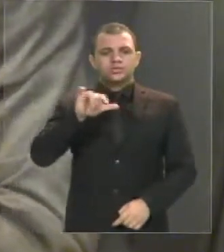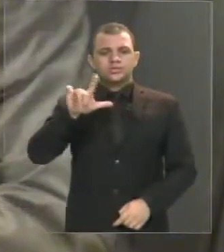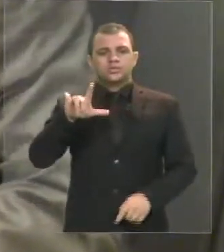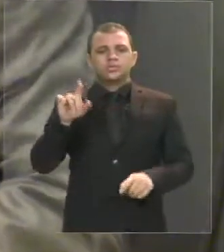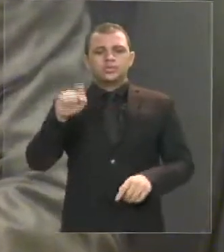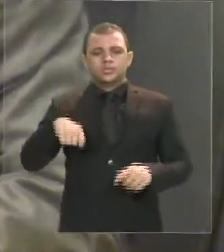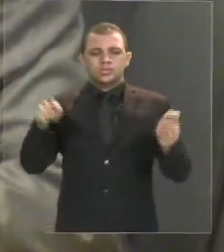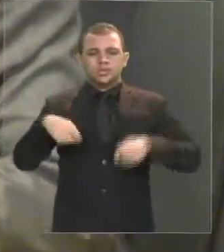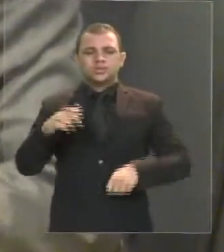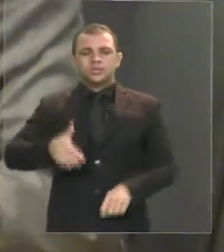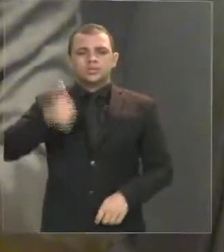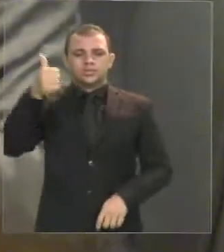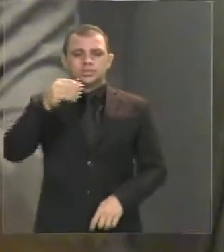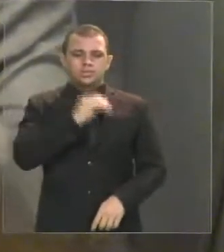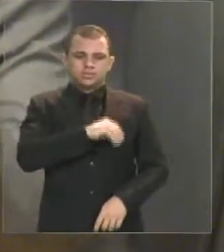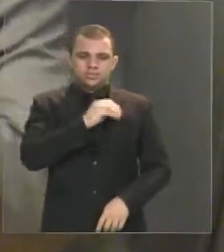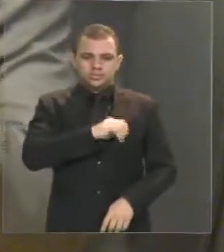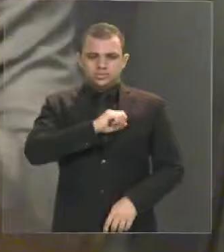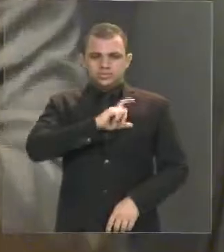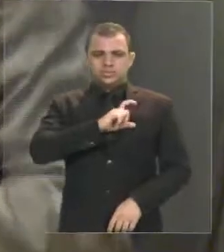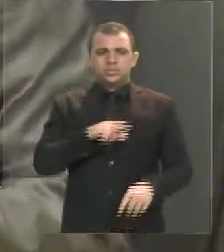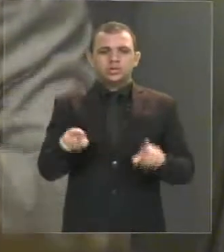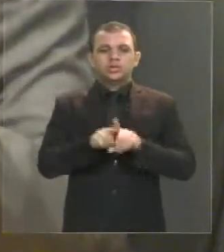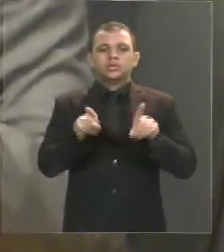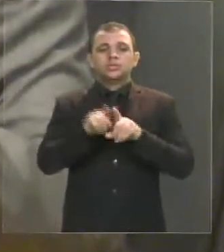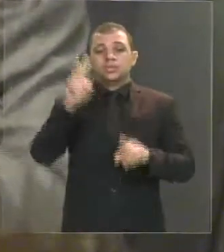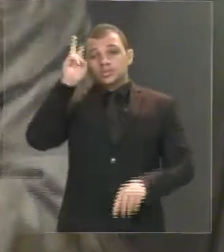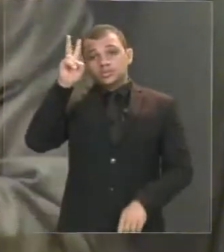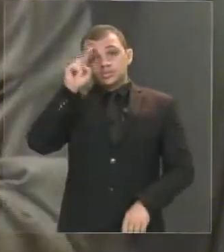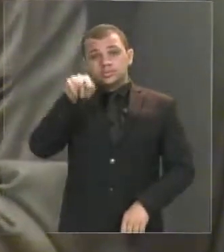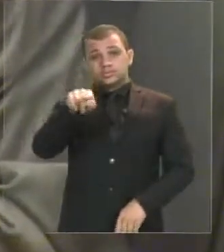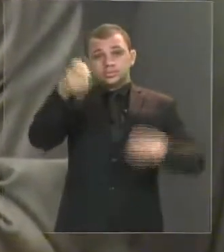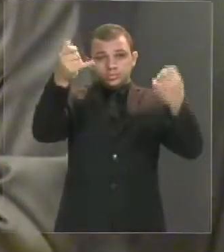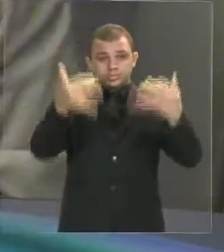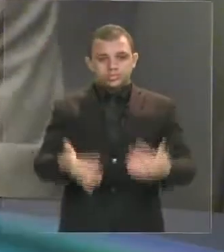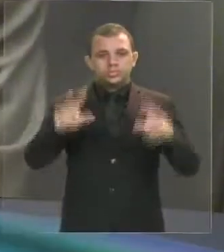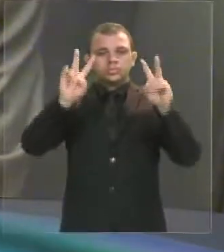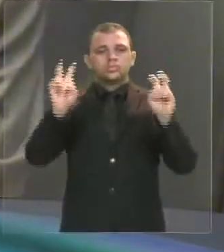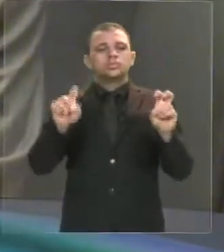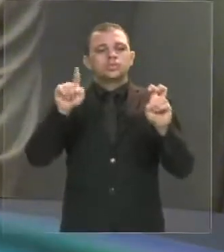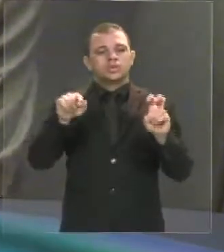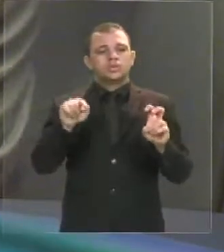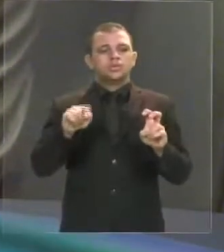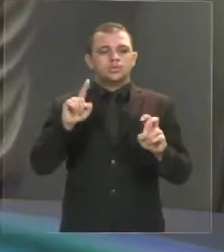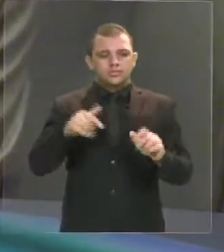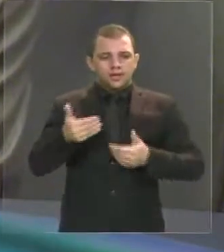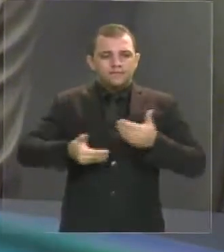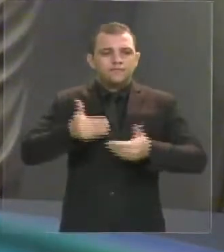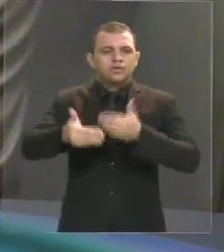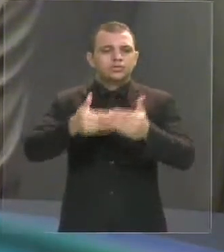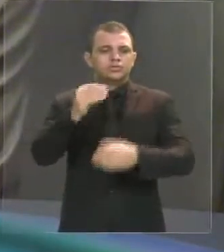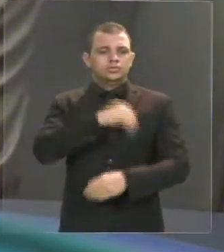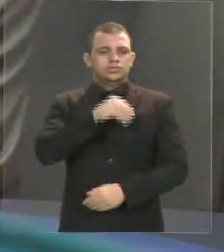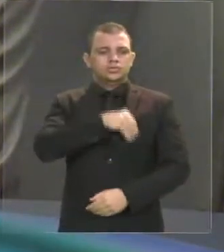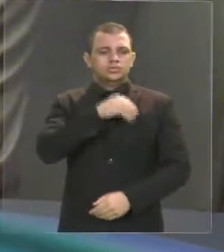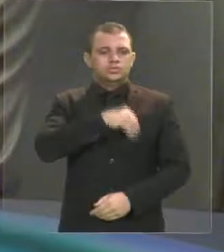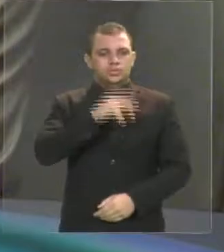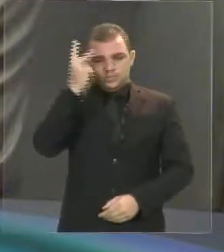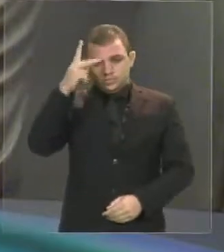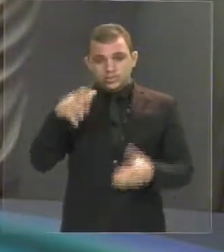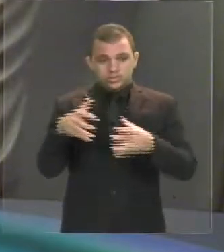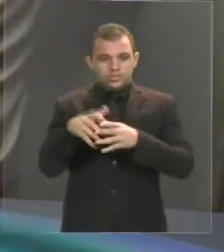E só para destacar que Vossa Excelência colocou com muita propriedade a questão deste avanço salarial para a